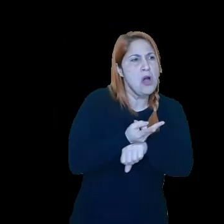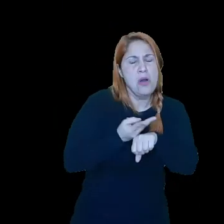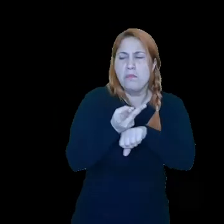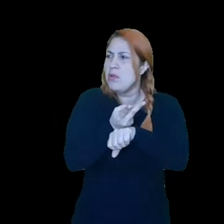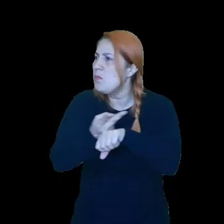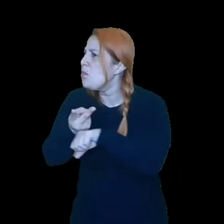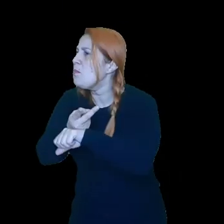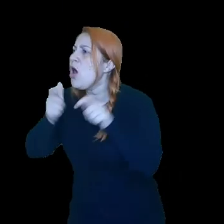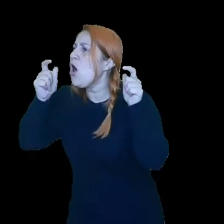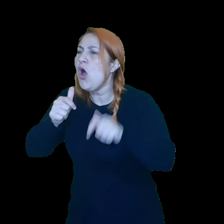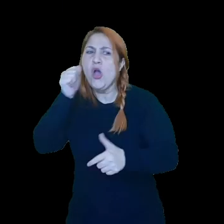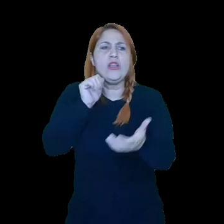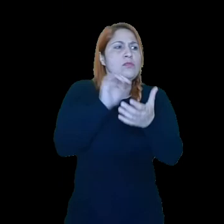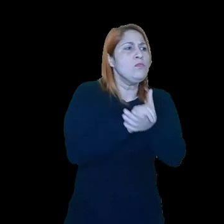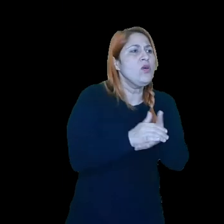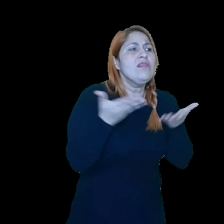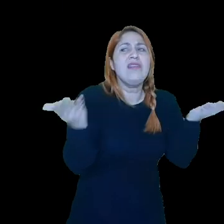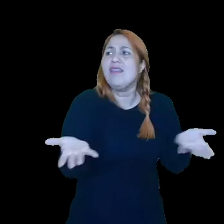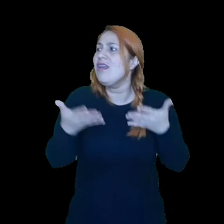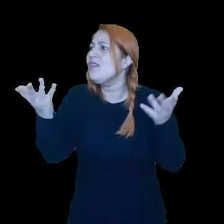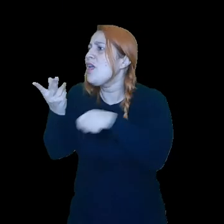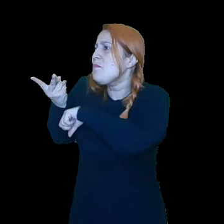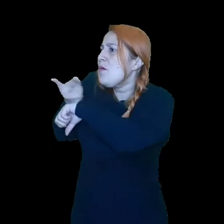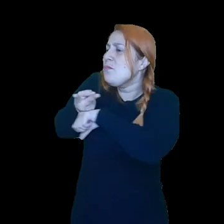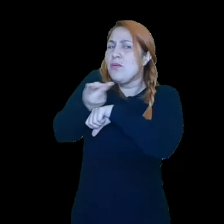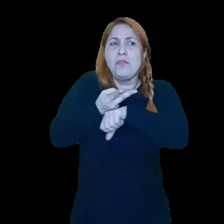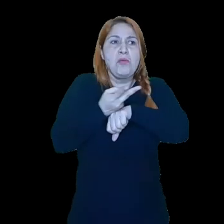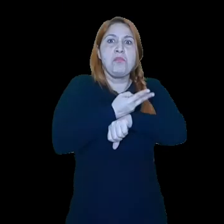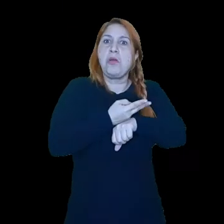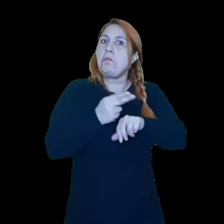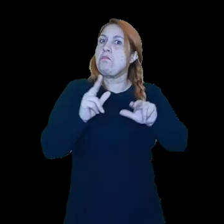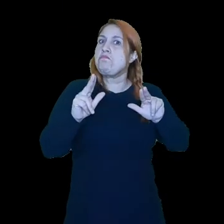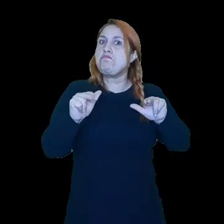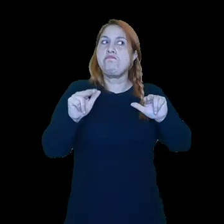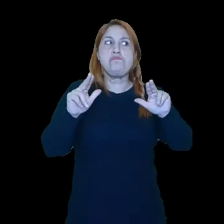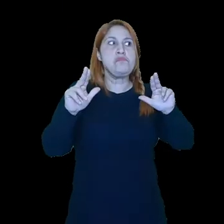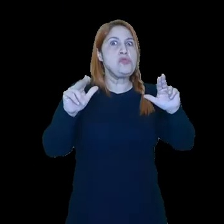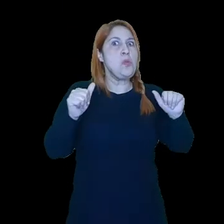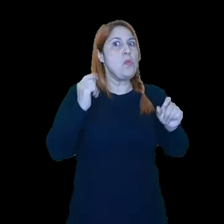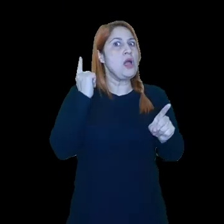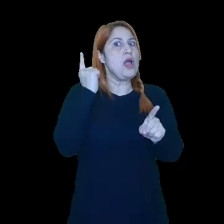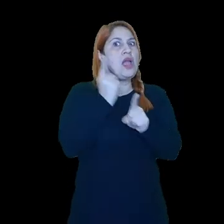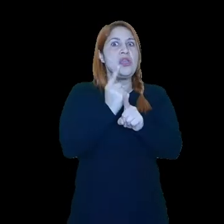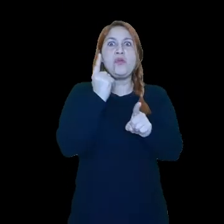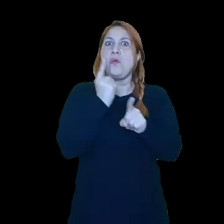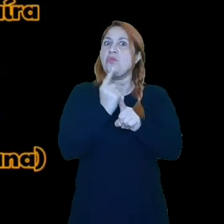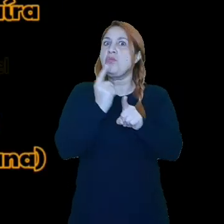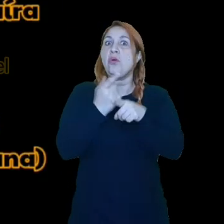toda parte, jamais soube de seu paradeiro.